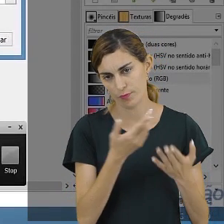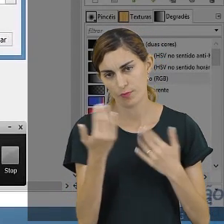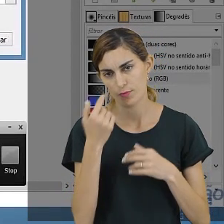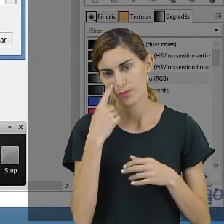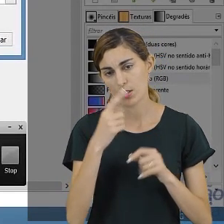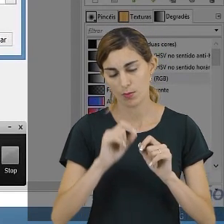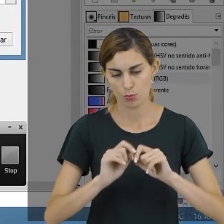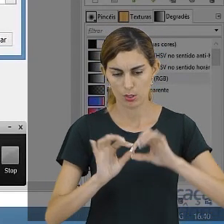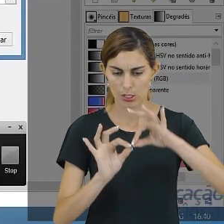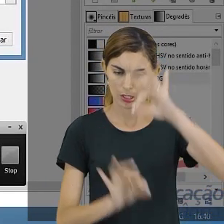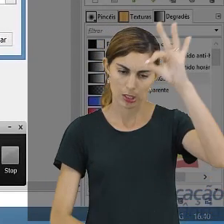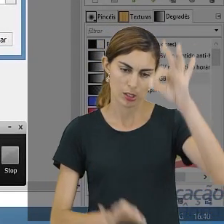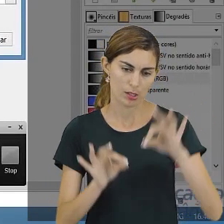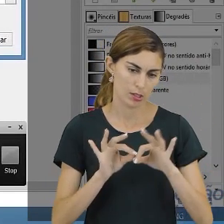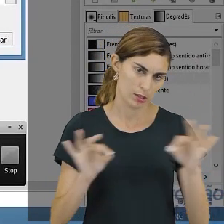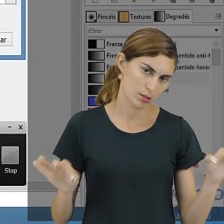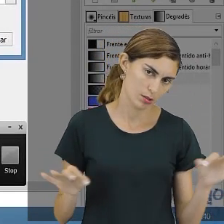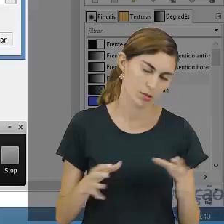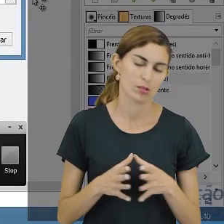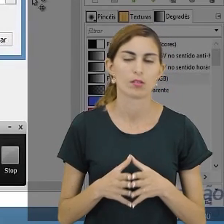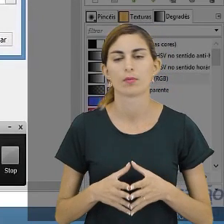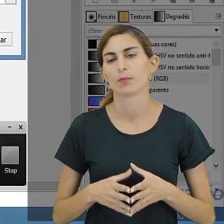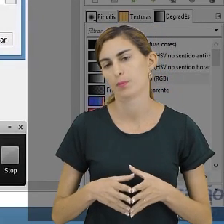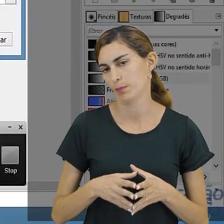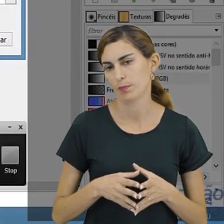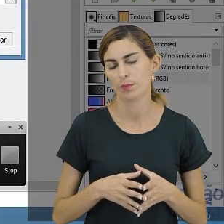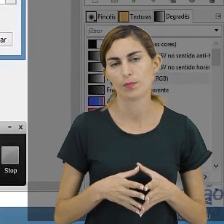conferir aqui em relação ao tamanho.